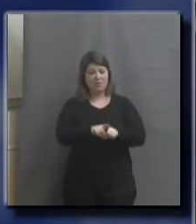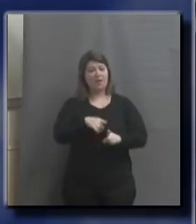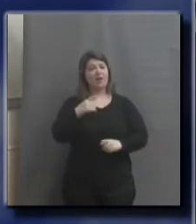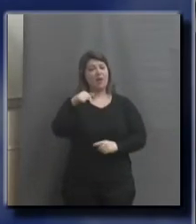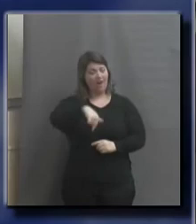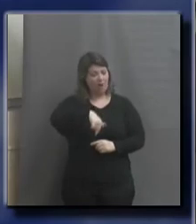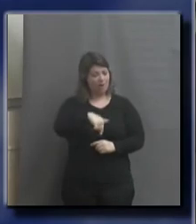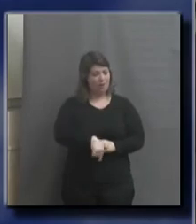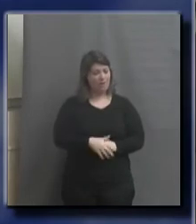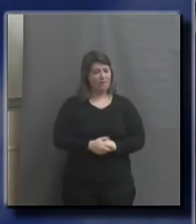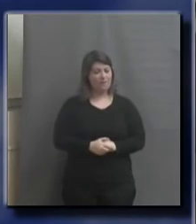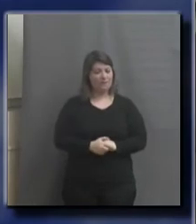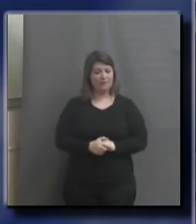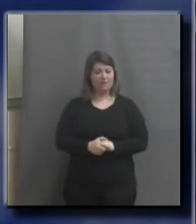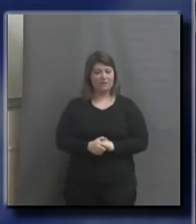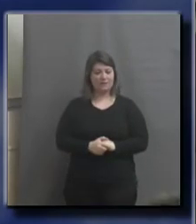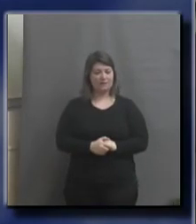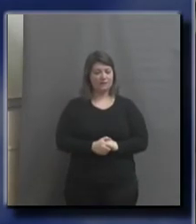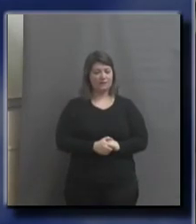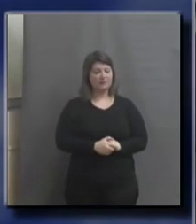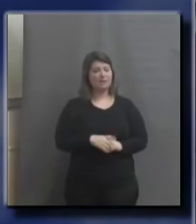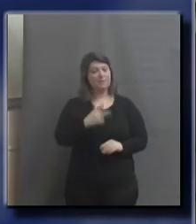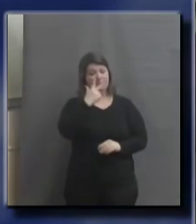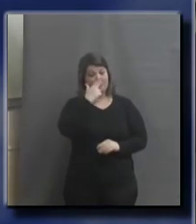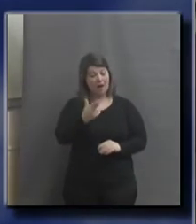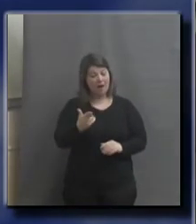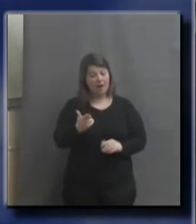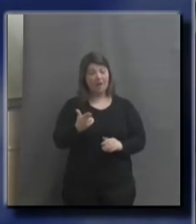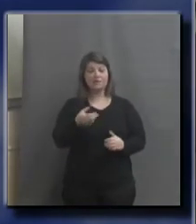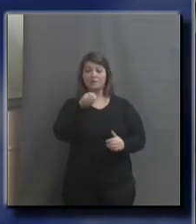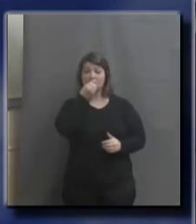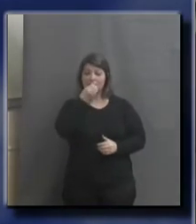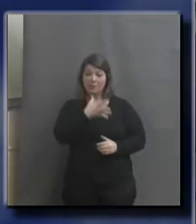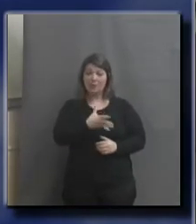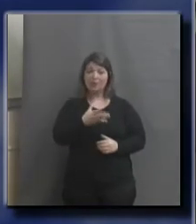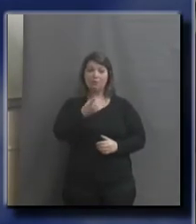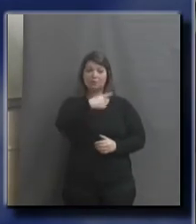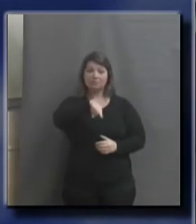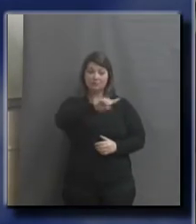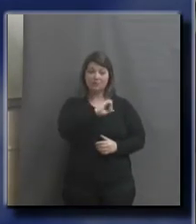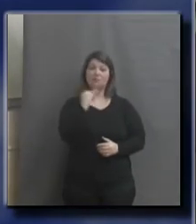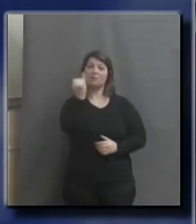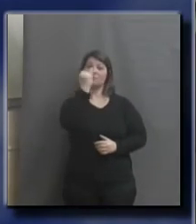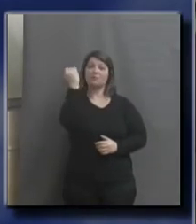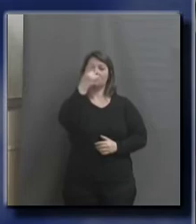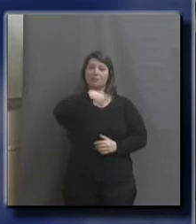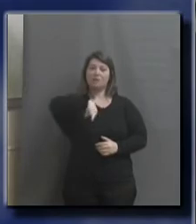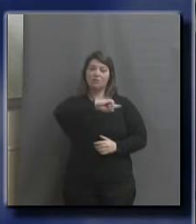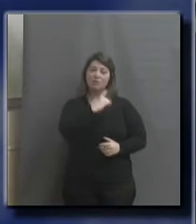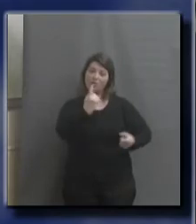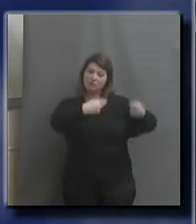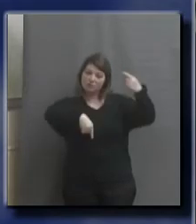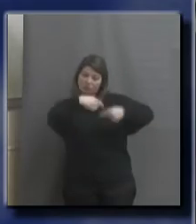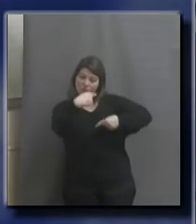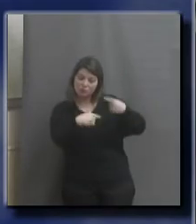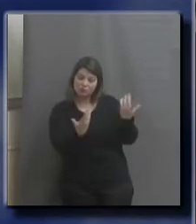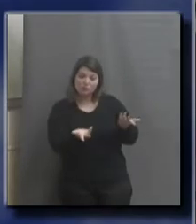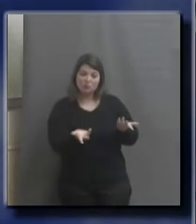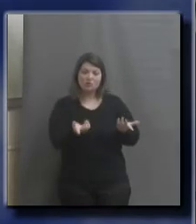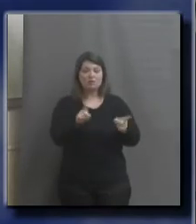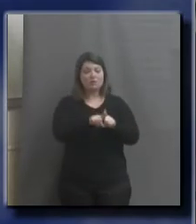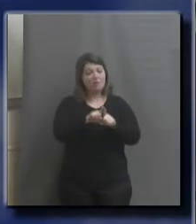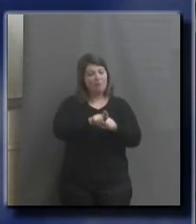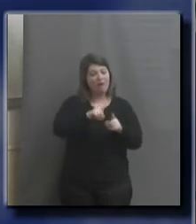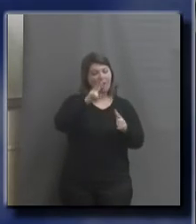momento de uma oportunidade importantíssima para a gente discutir tudo isso,